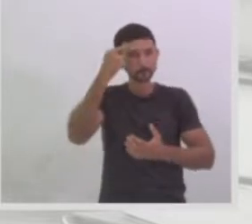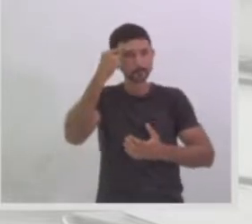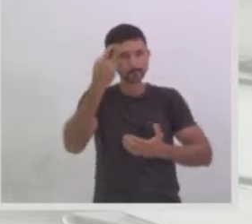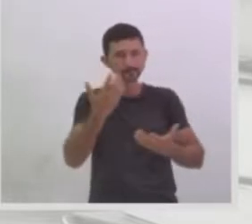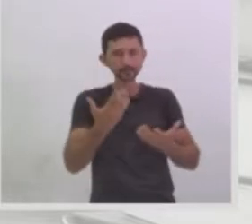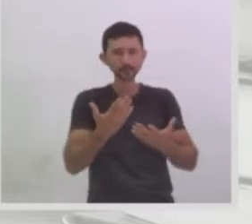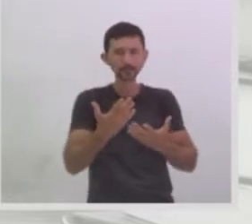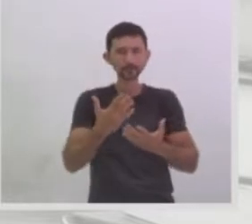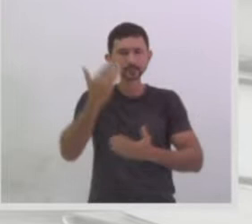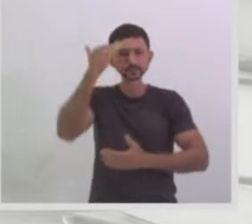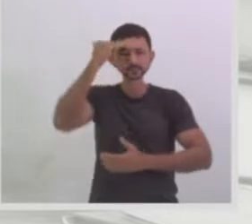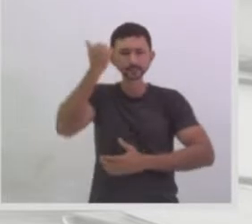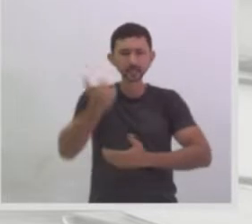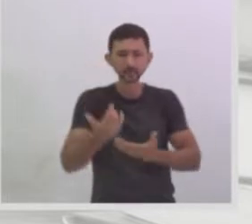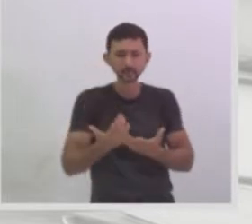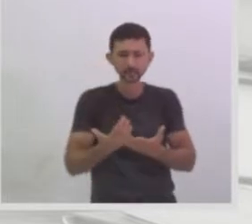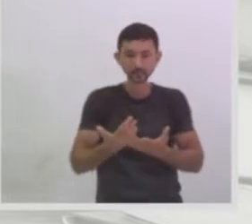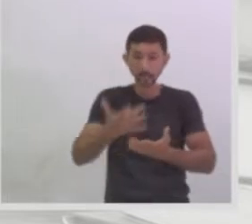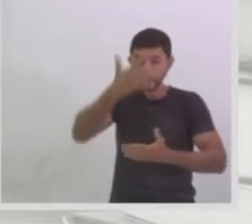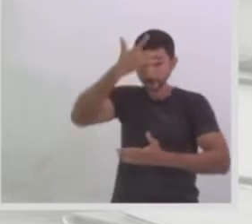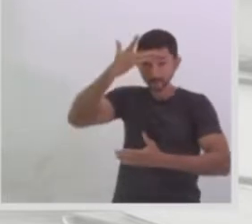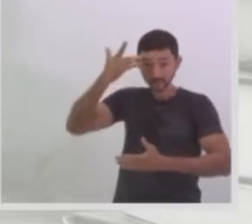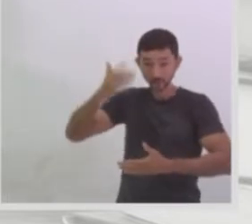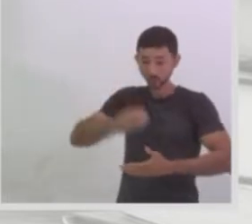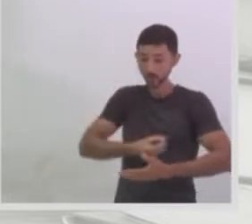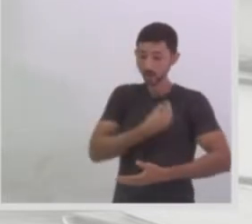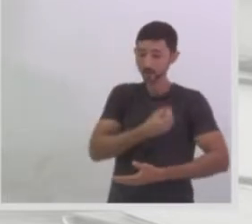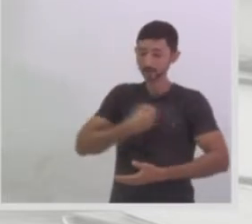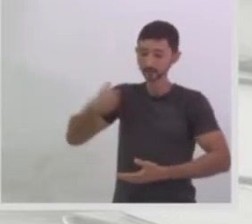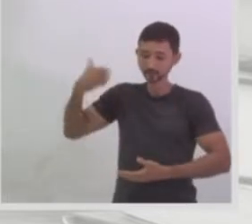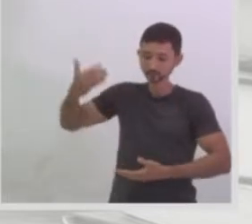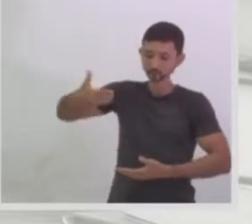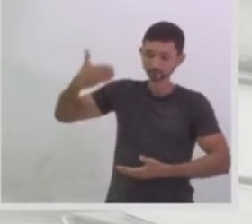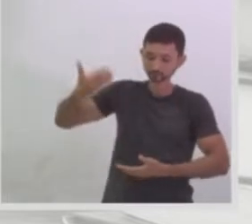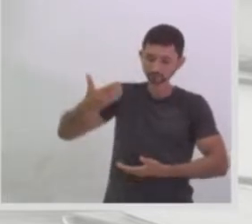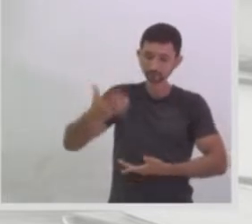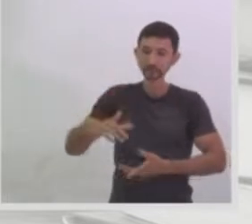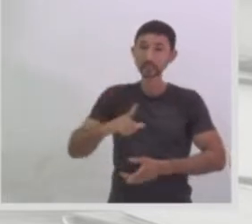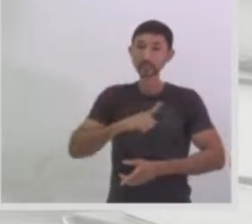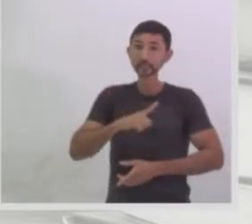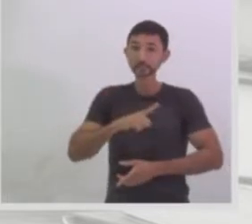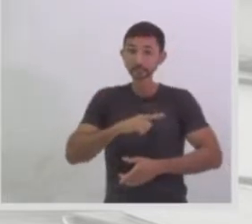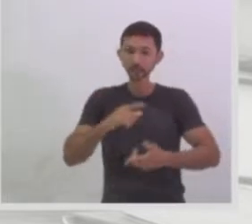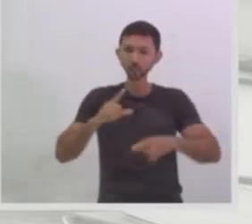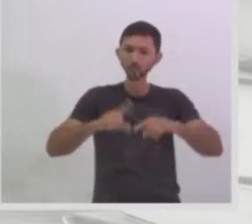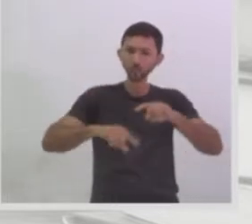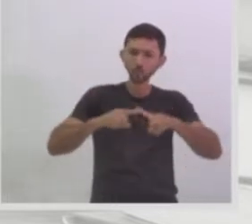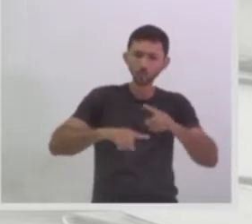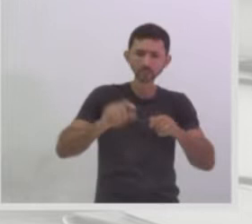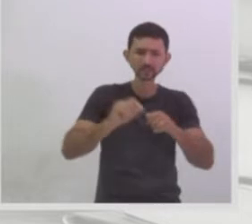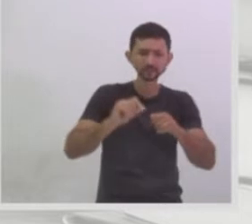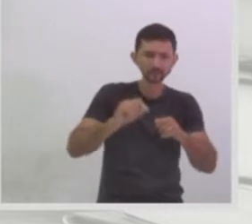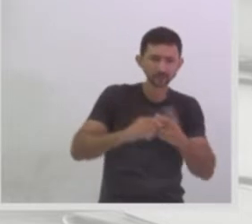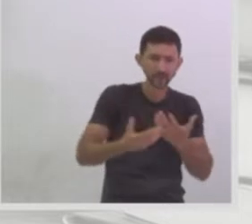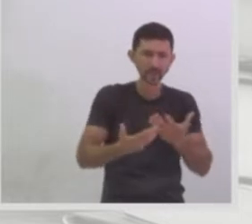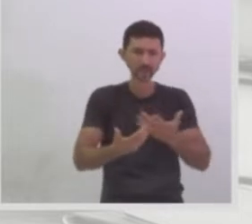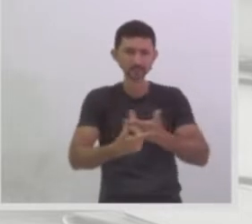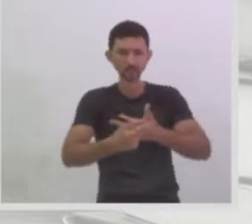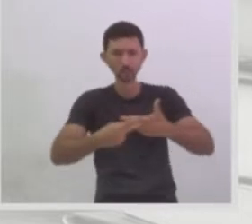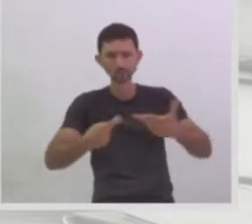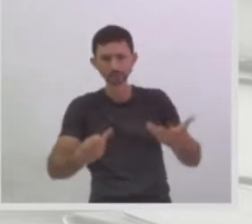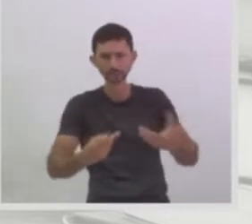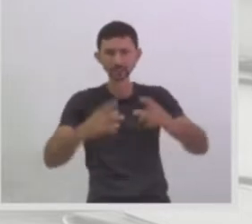vai concluir que as pessoas ao longo da vida deixam vestígios do que fizeram e pensaram.